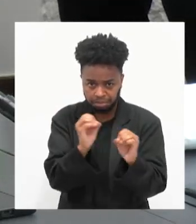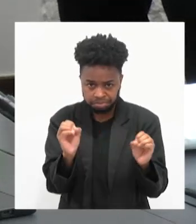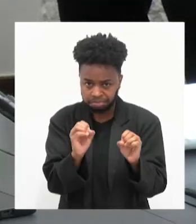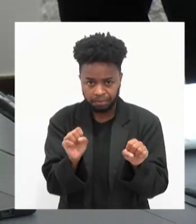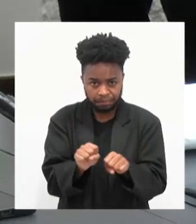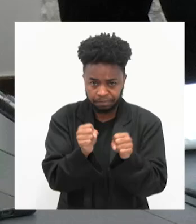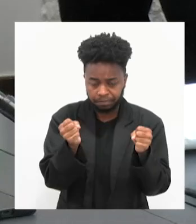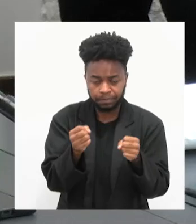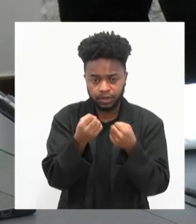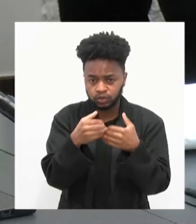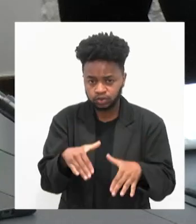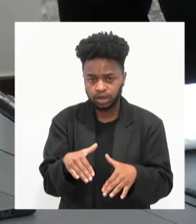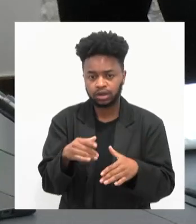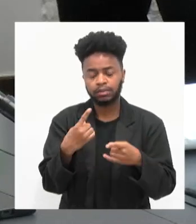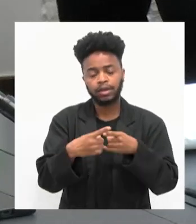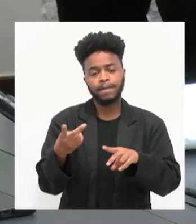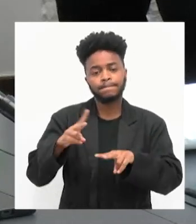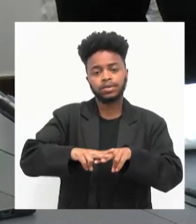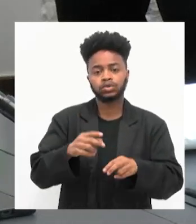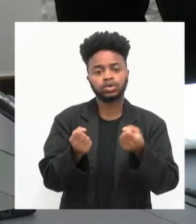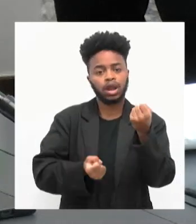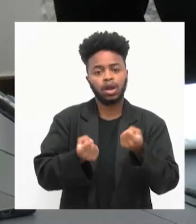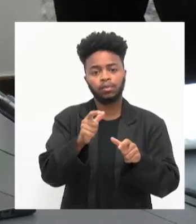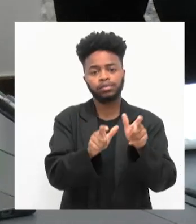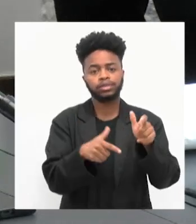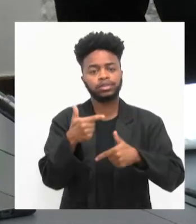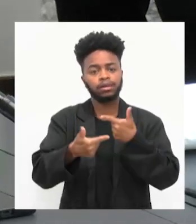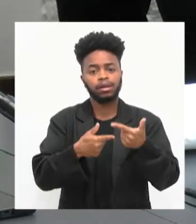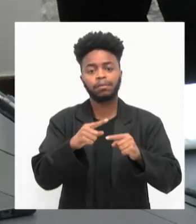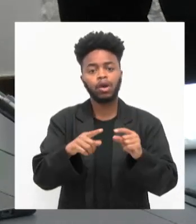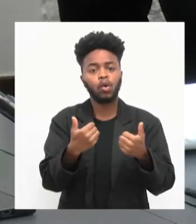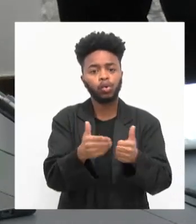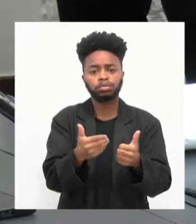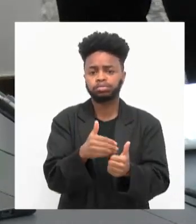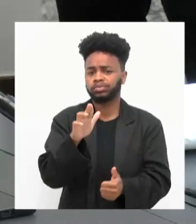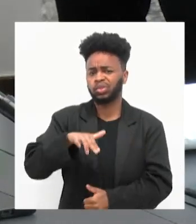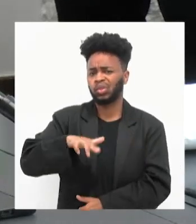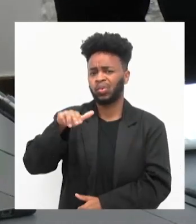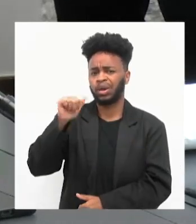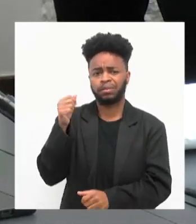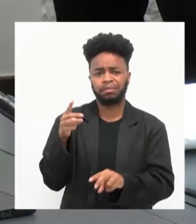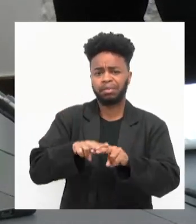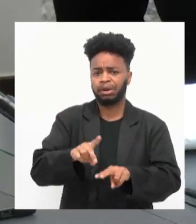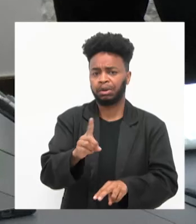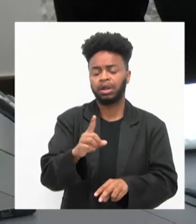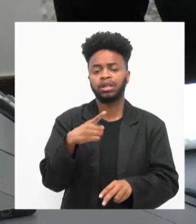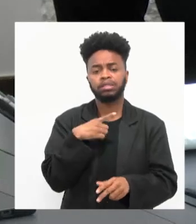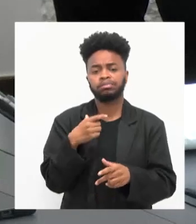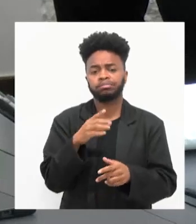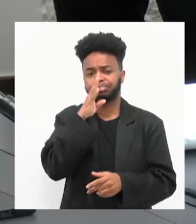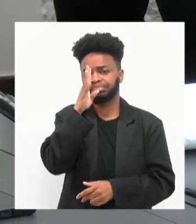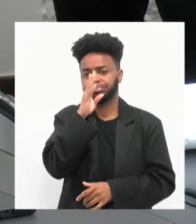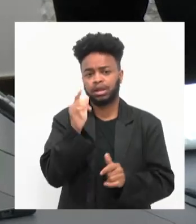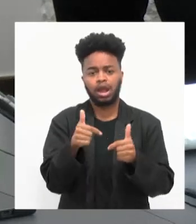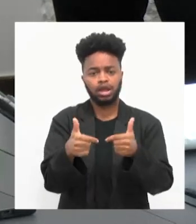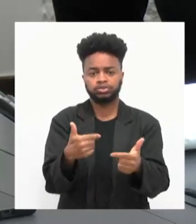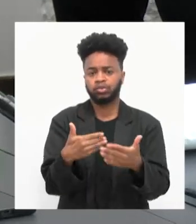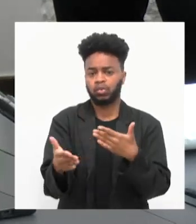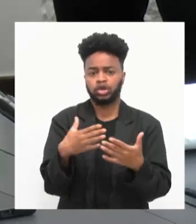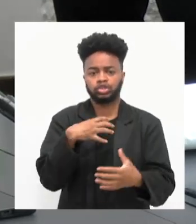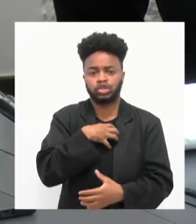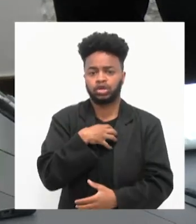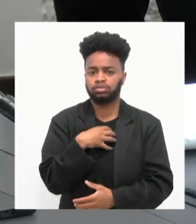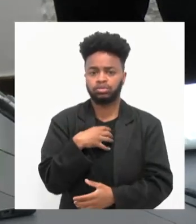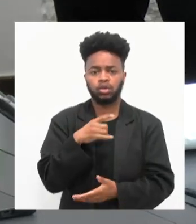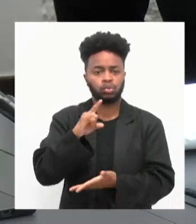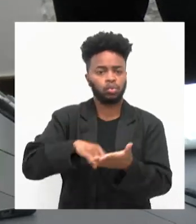aí prendendo o carro do trabalhador, mas infelizmente do ônibus nunca. Os ônibus estão aí transitando do jeito que eles querem. Faz o que querem.